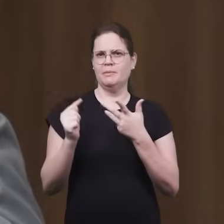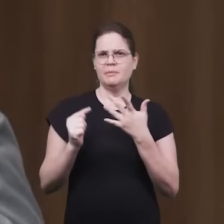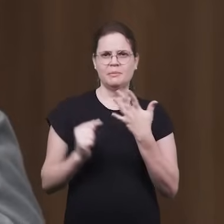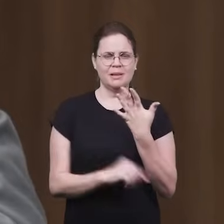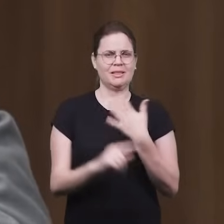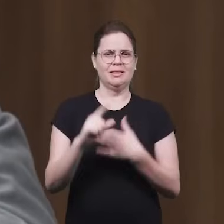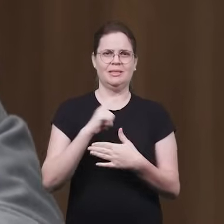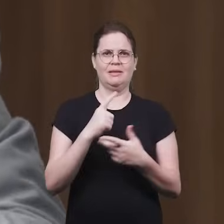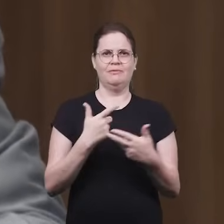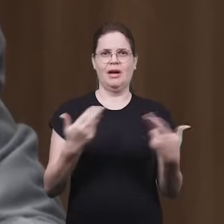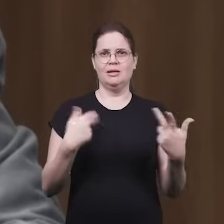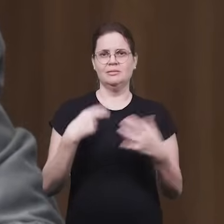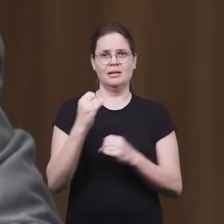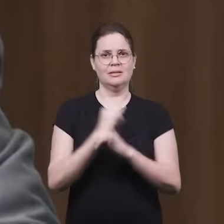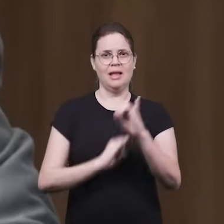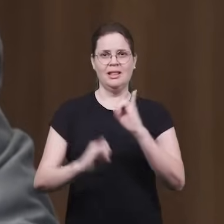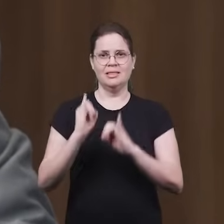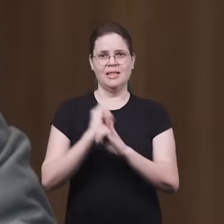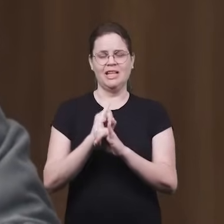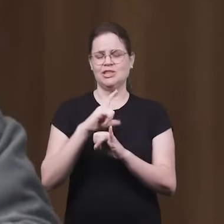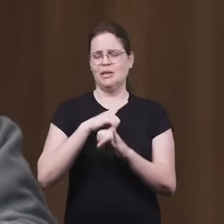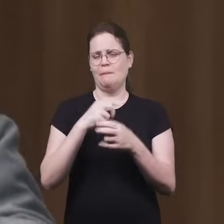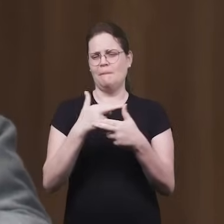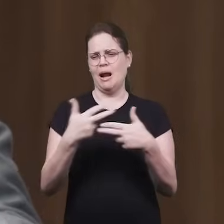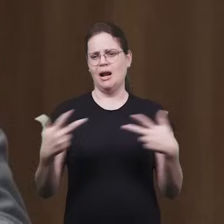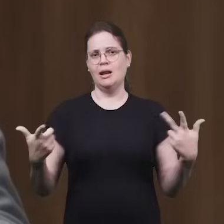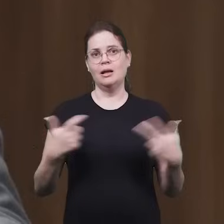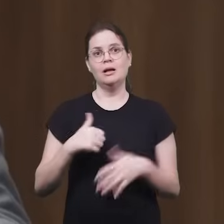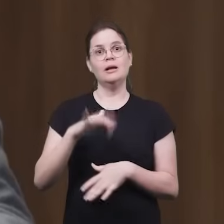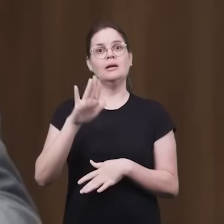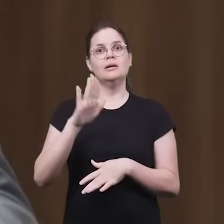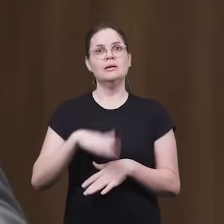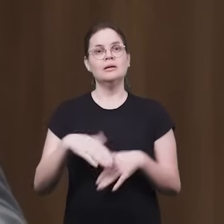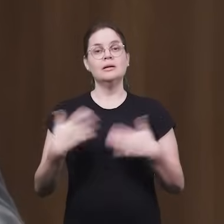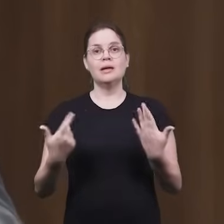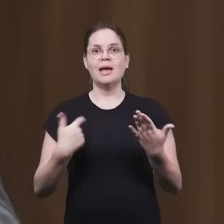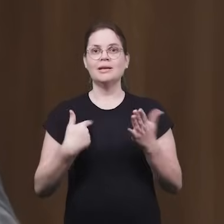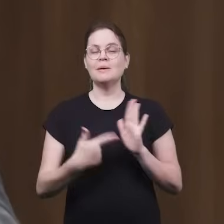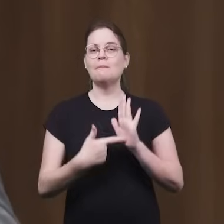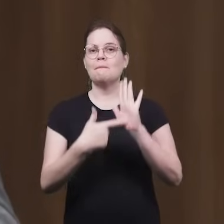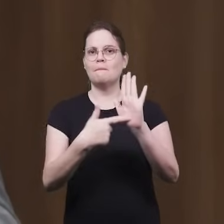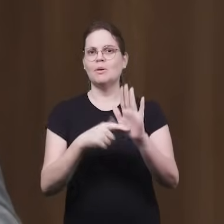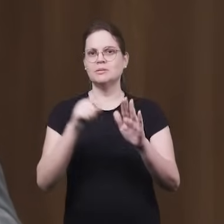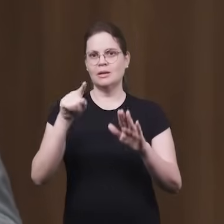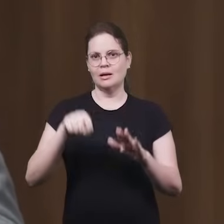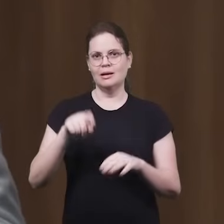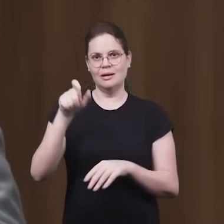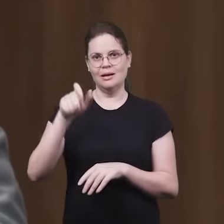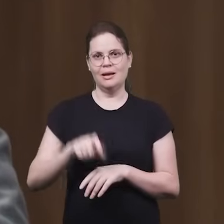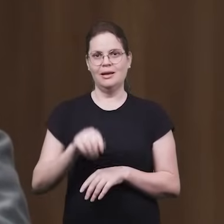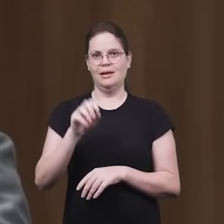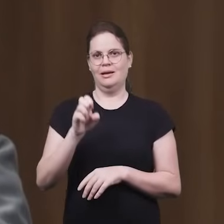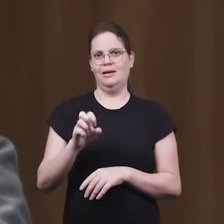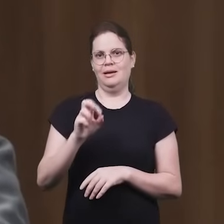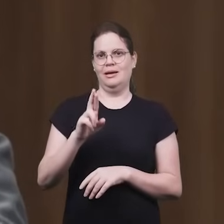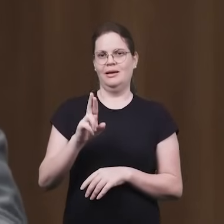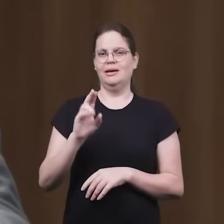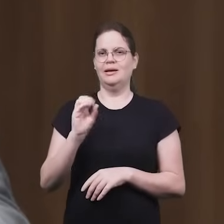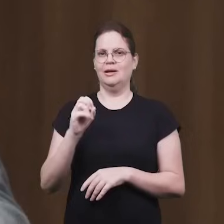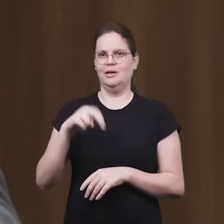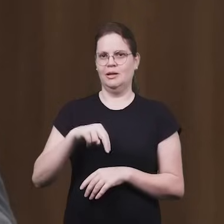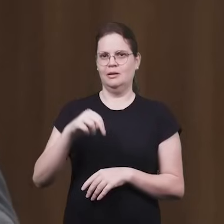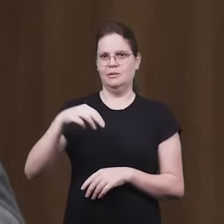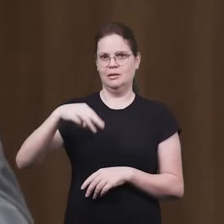A internet está repleta disso. E não sou eu que estou dizendo, não. Quem disse isso foi Elon Musk. Todo mundo sabe quem é esse cidadão, né? Sim.